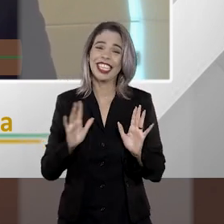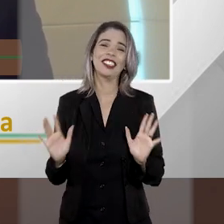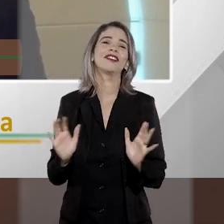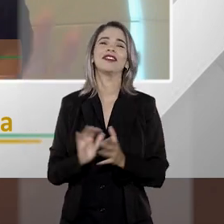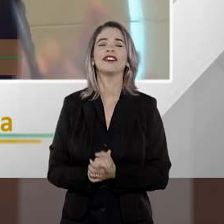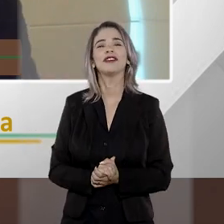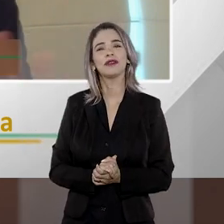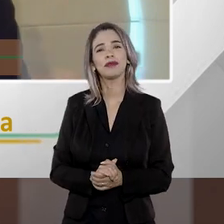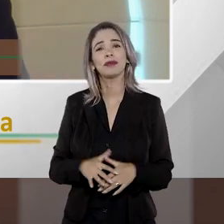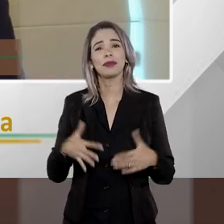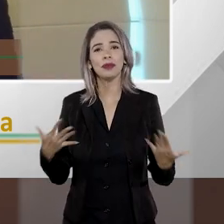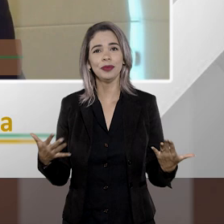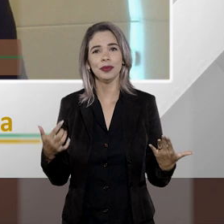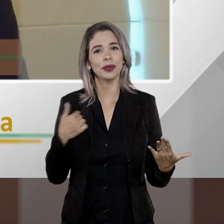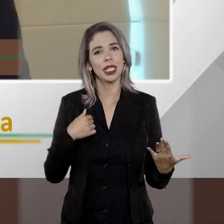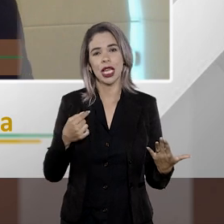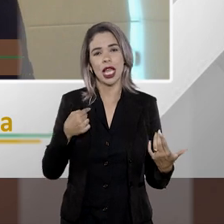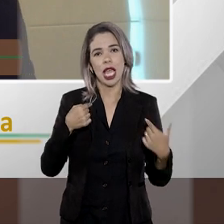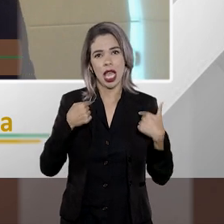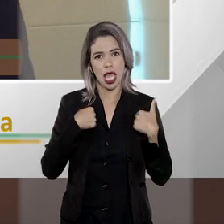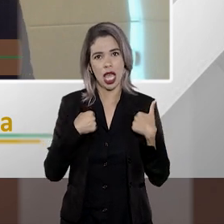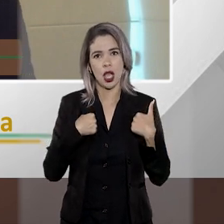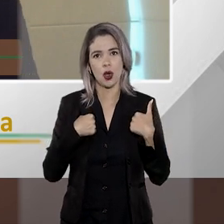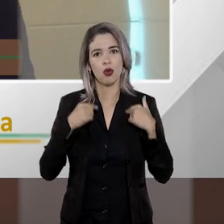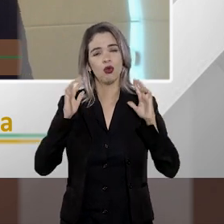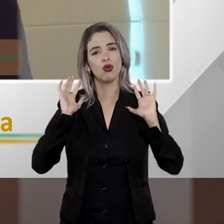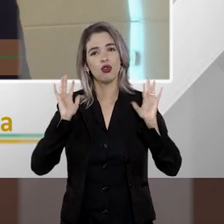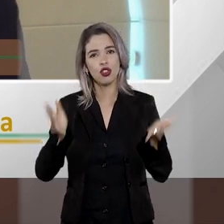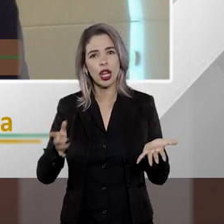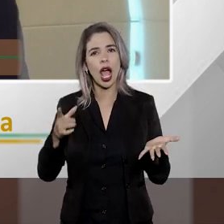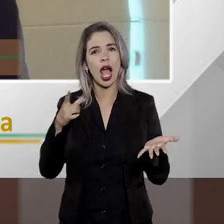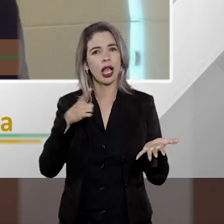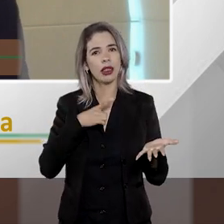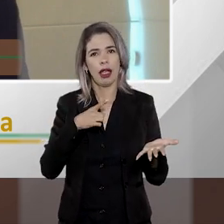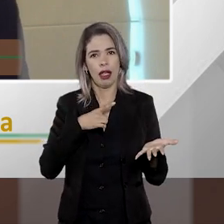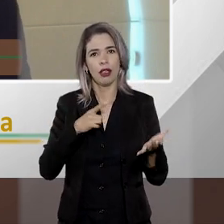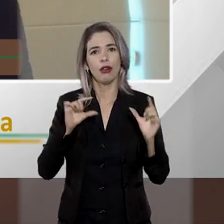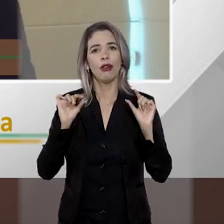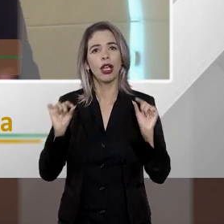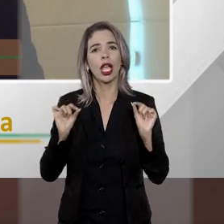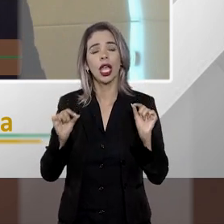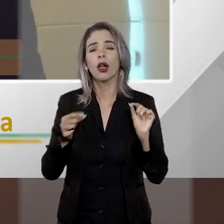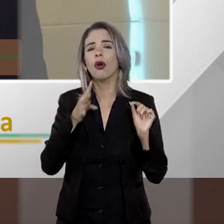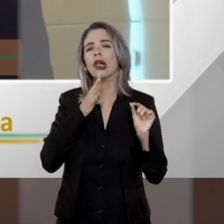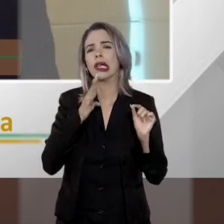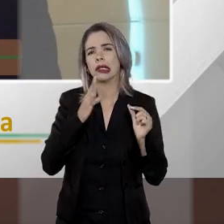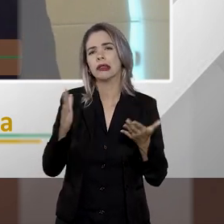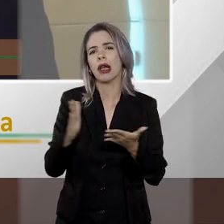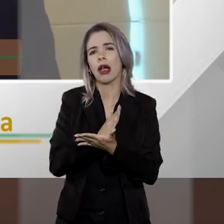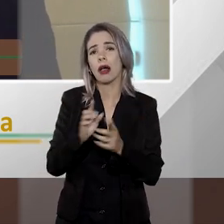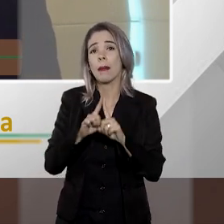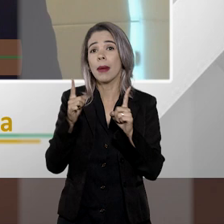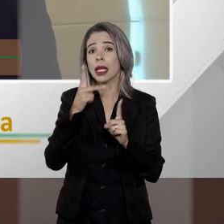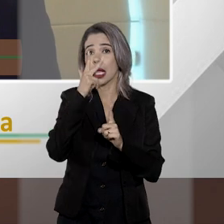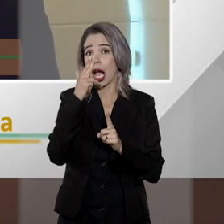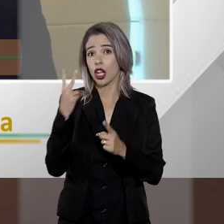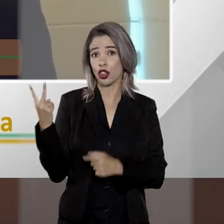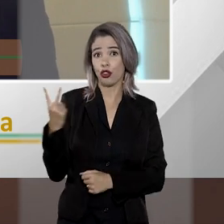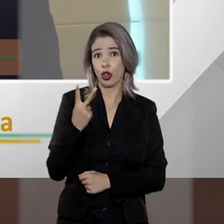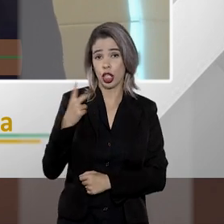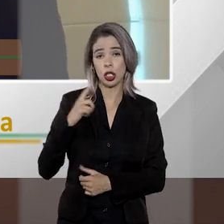Vejam só, né? Não os conheço com tanto, né, com tanta intimidade assim, mas pressuponho que